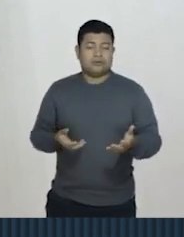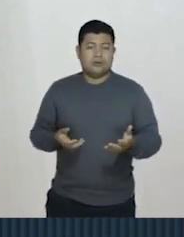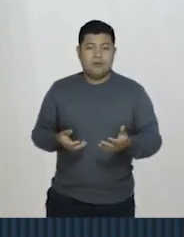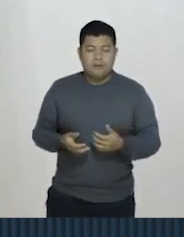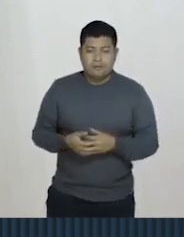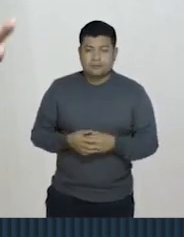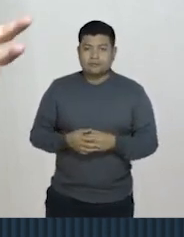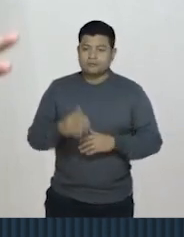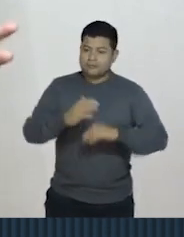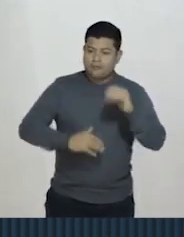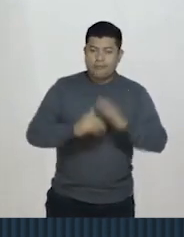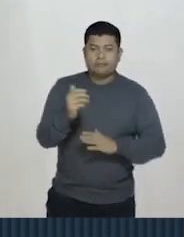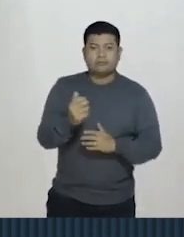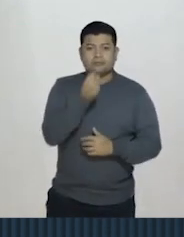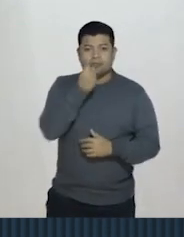atos.